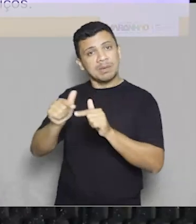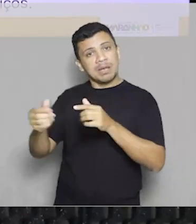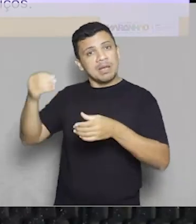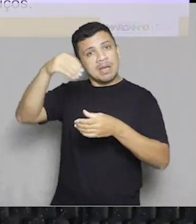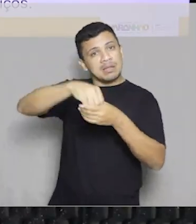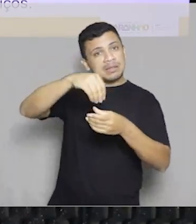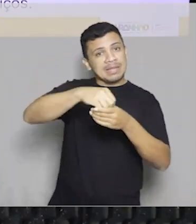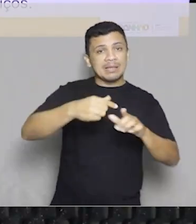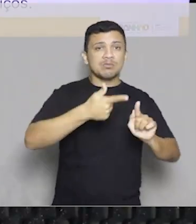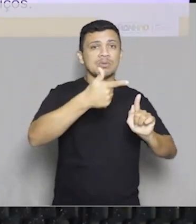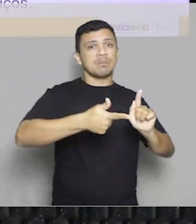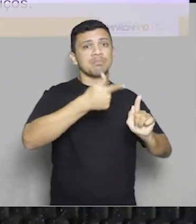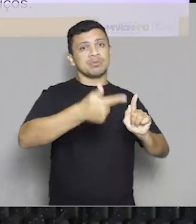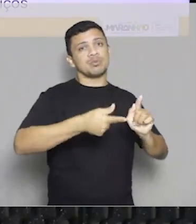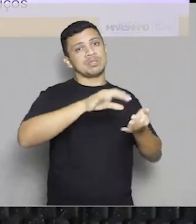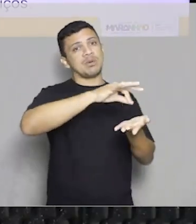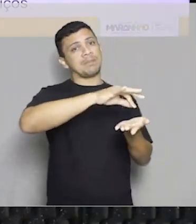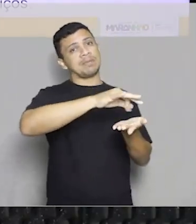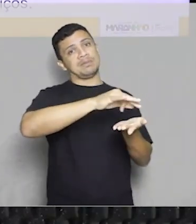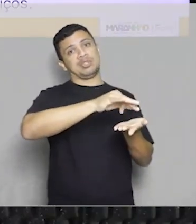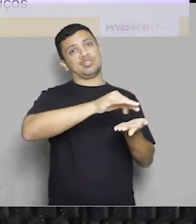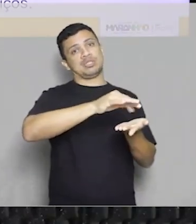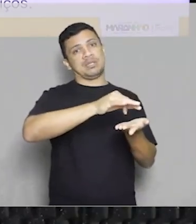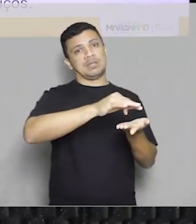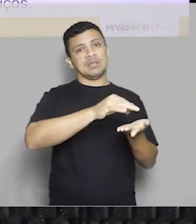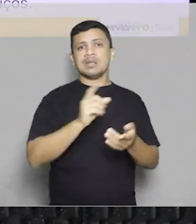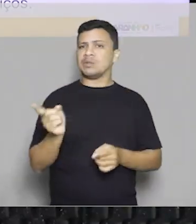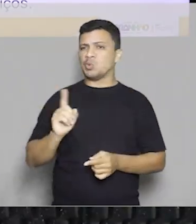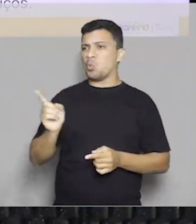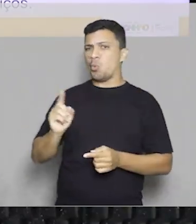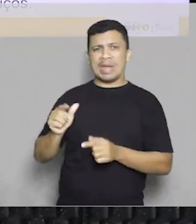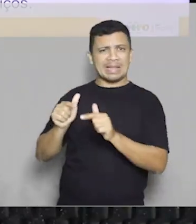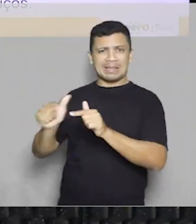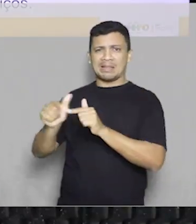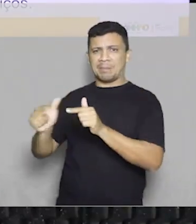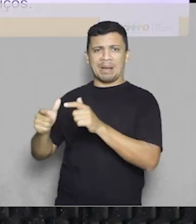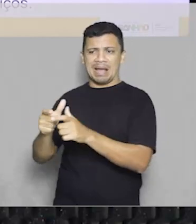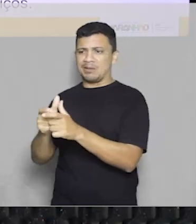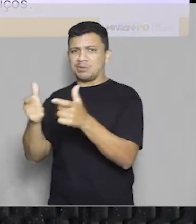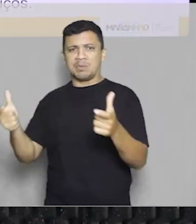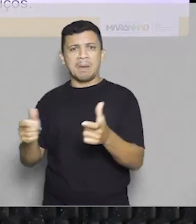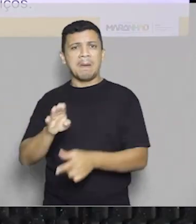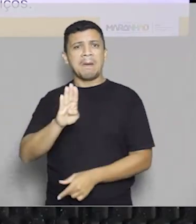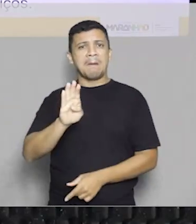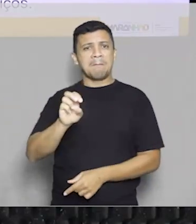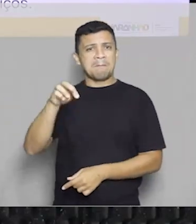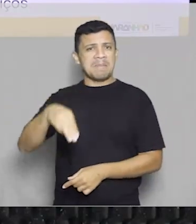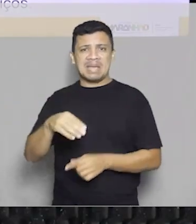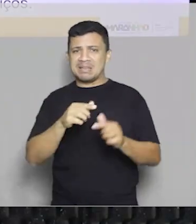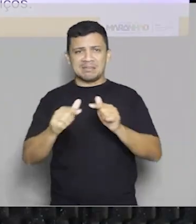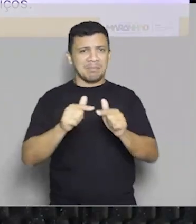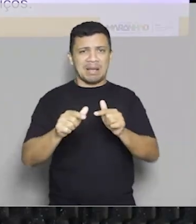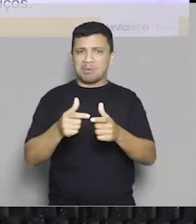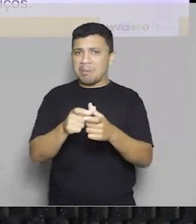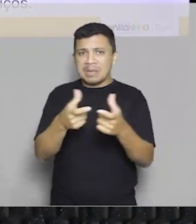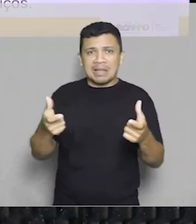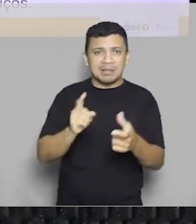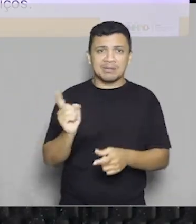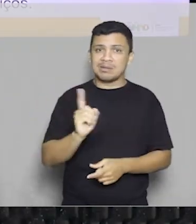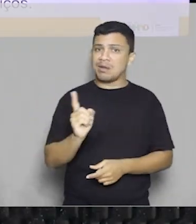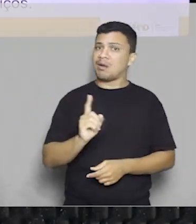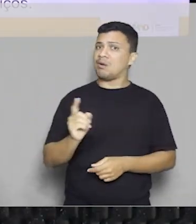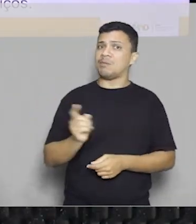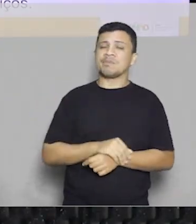produção capitalista. A gente não está falando aqui de aumento de bem e serviço, está falando da forma como o trabalhador é percebido dentro do